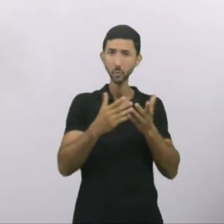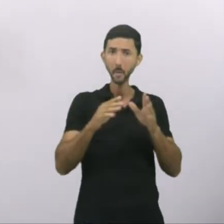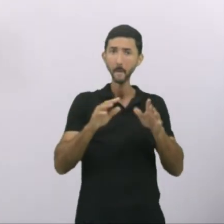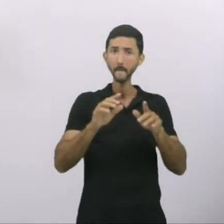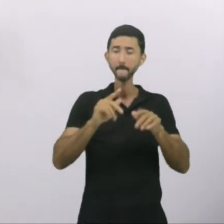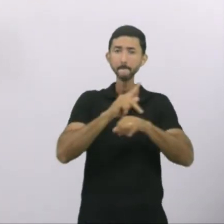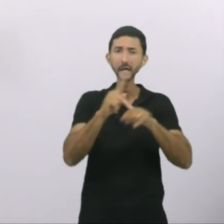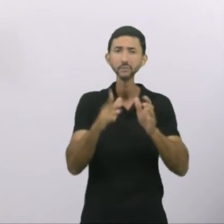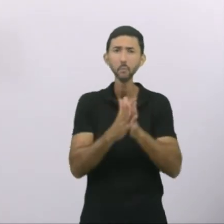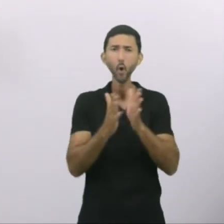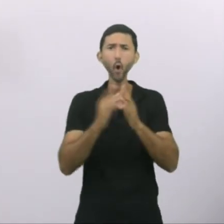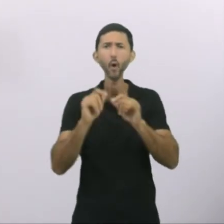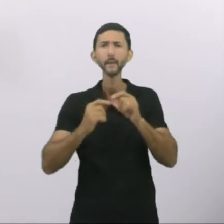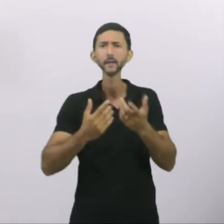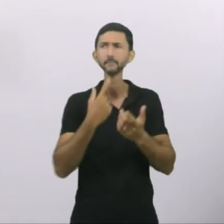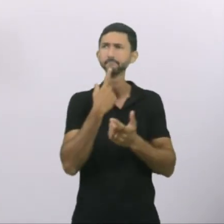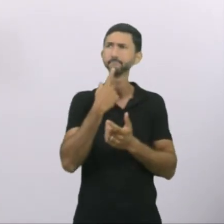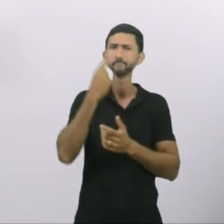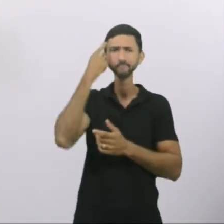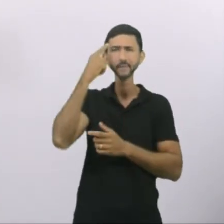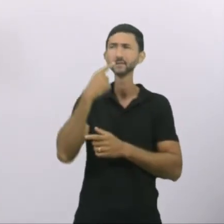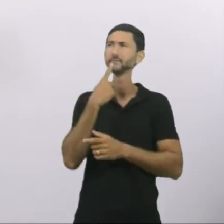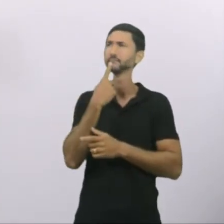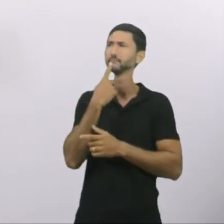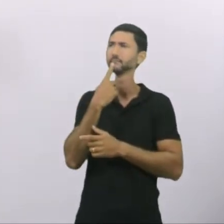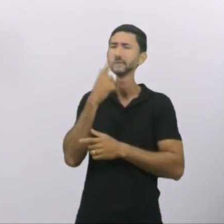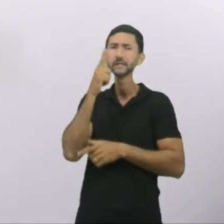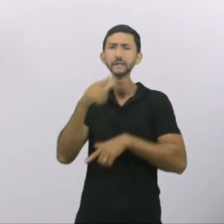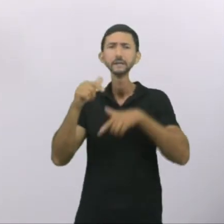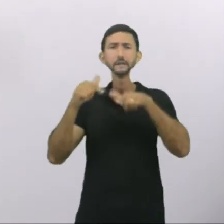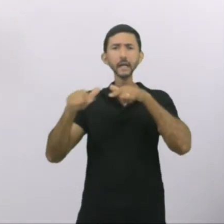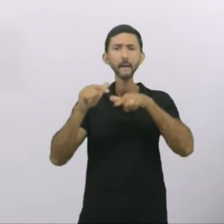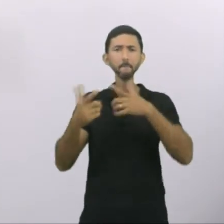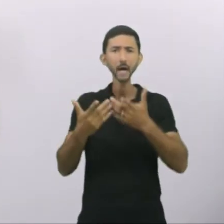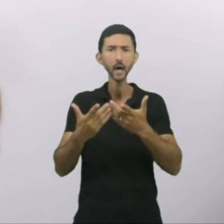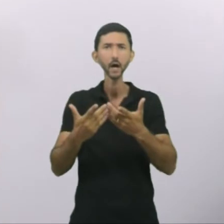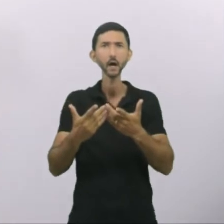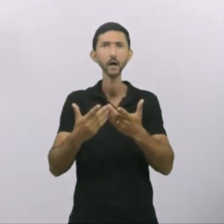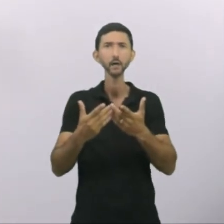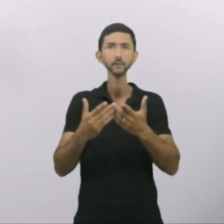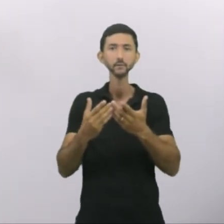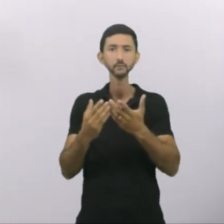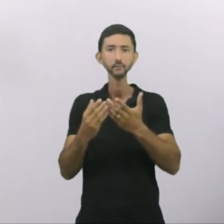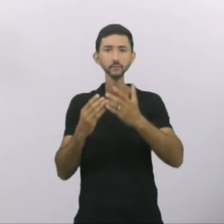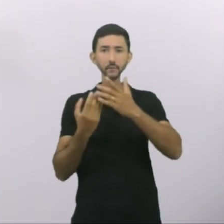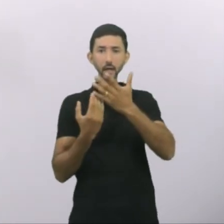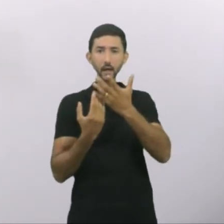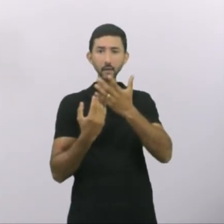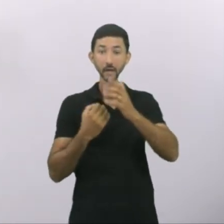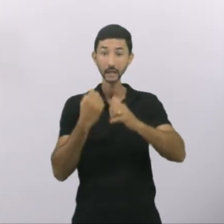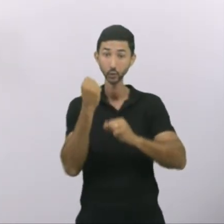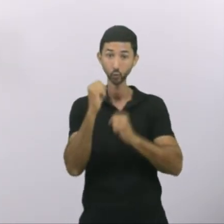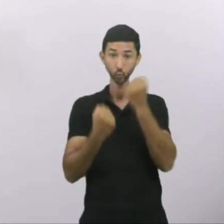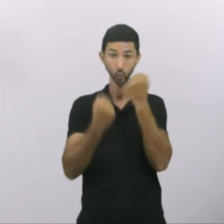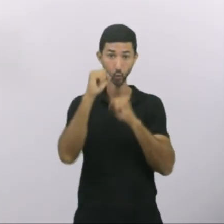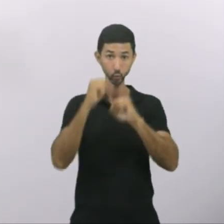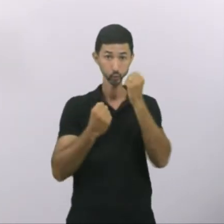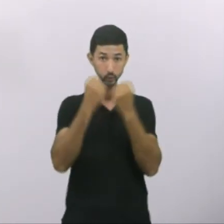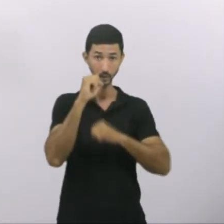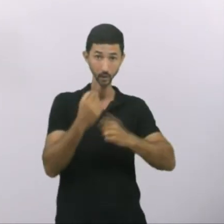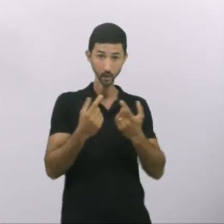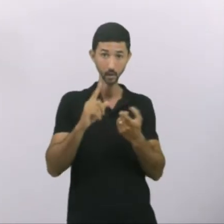Então, o que ele pensa? Eu vou ganhar empregos. Se eu vou ganhar indústrias, eu também vou